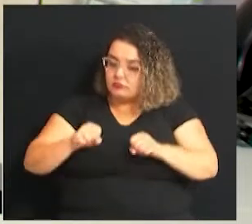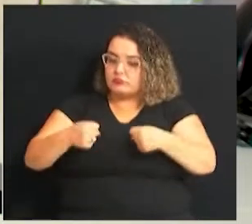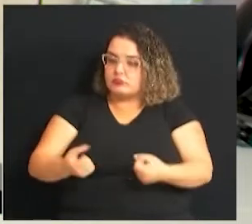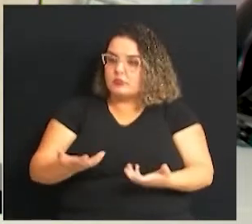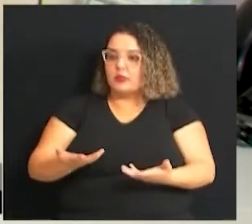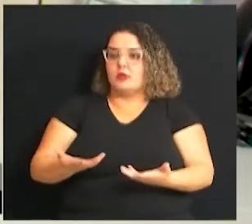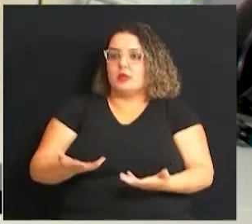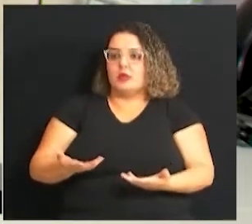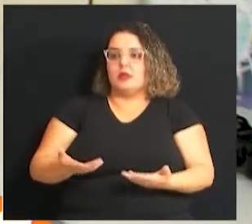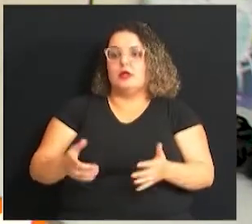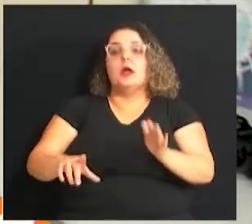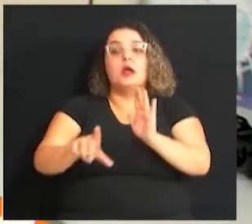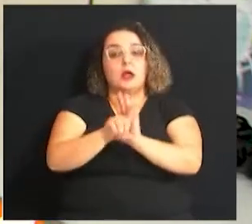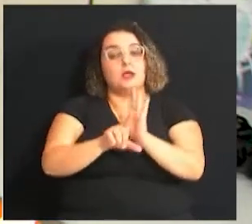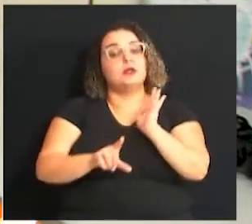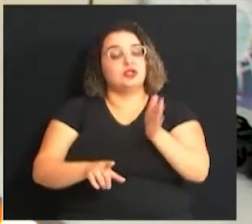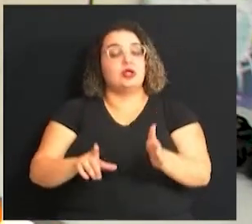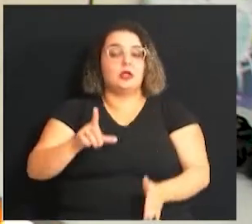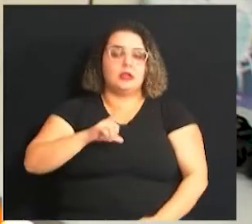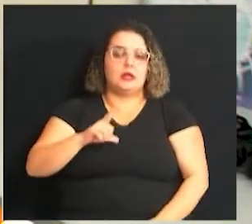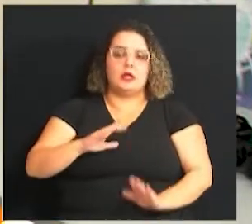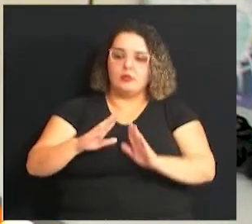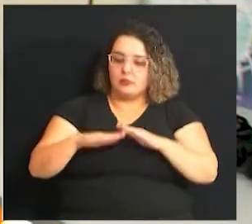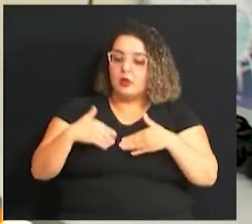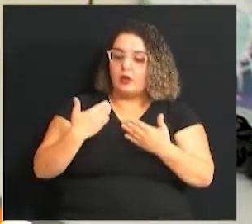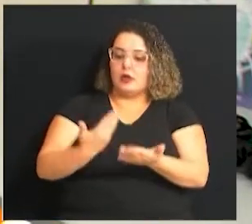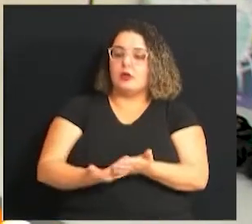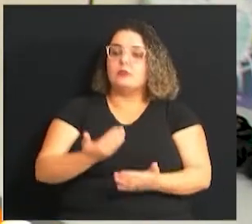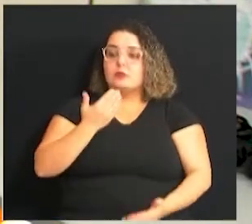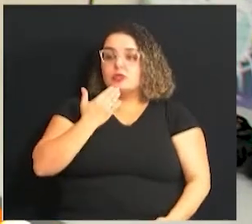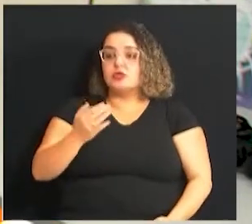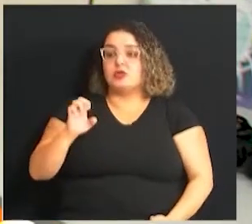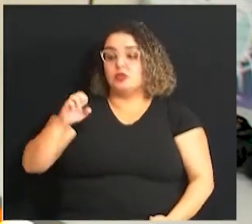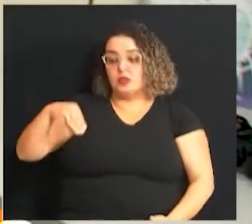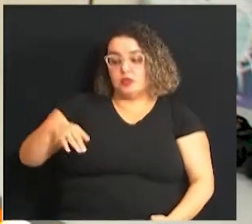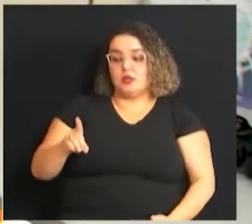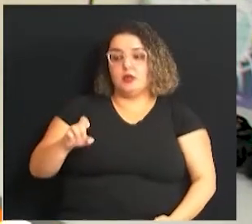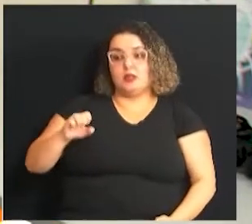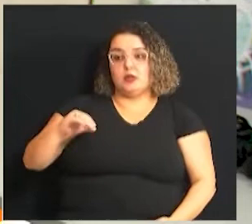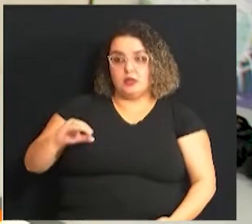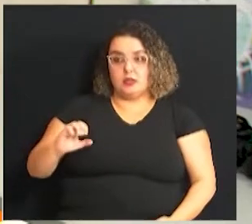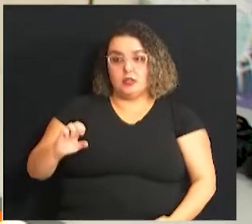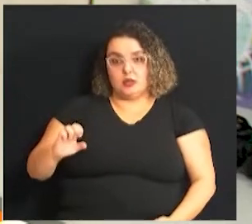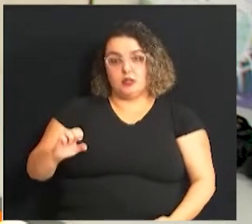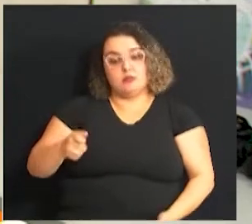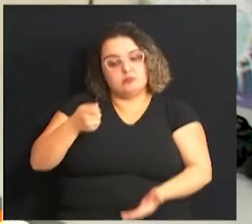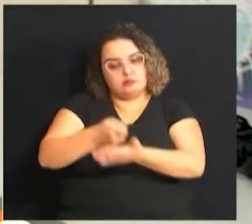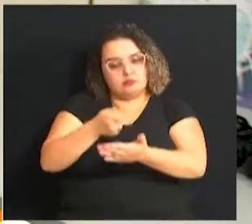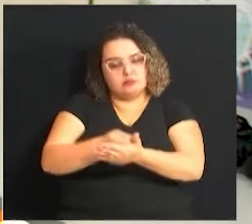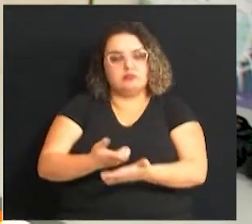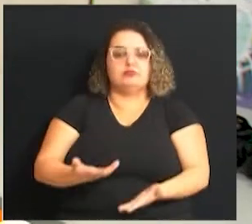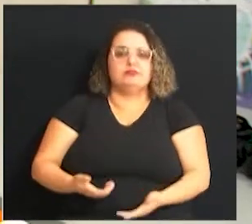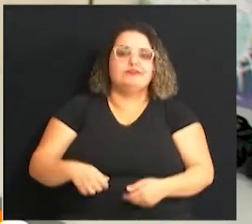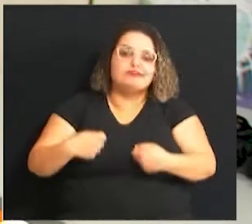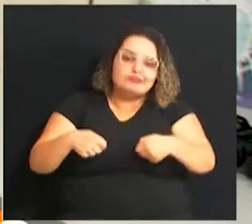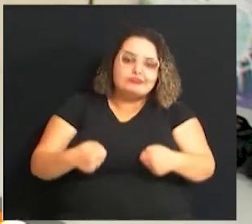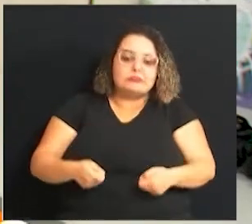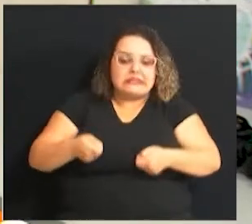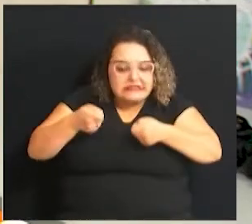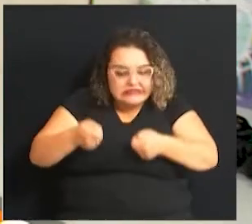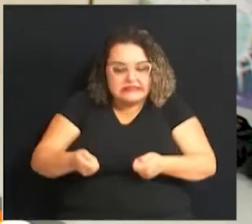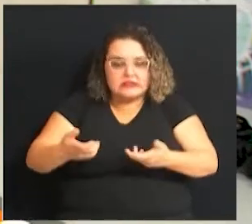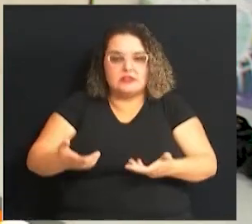mais reforçadas. A lei já existe, então o requerimento está pedindo que a INDEC pegue mais firme nisso daí. Infelizmente tem que pegar